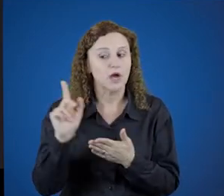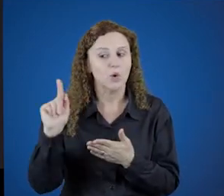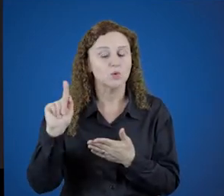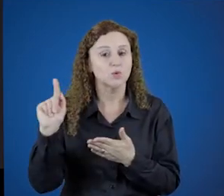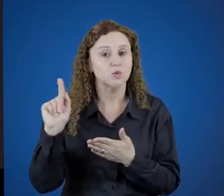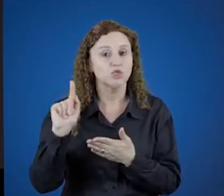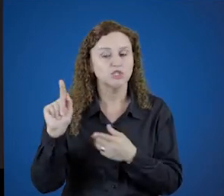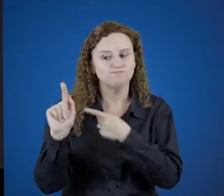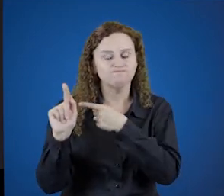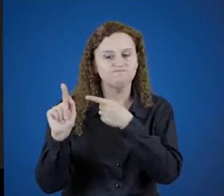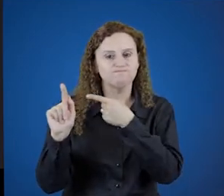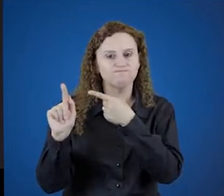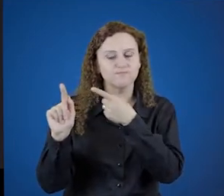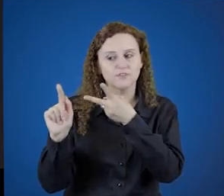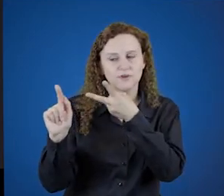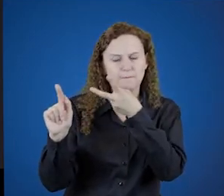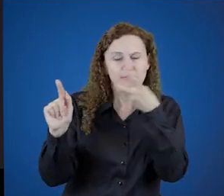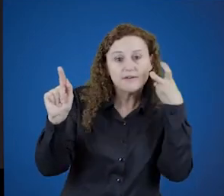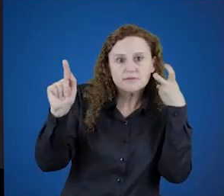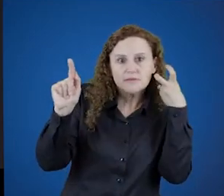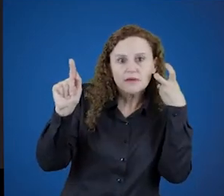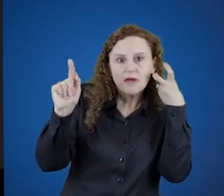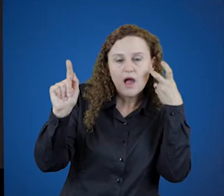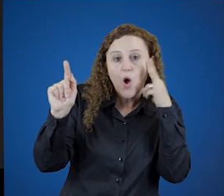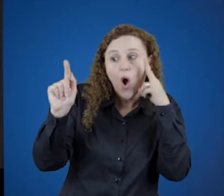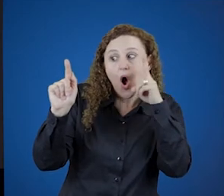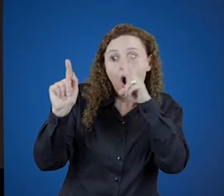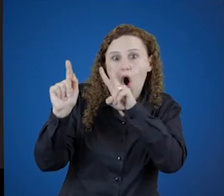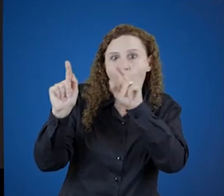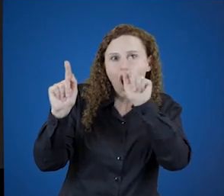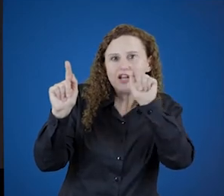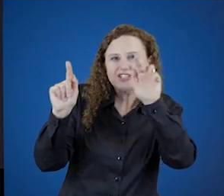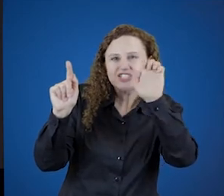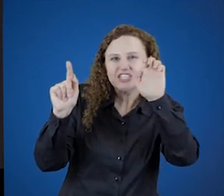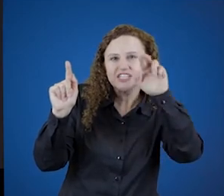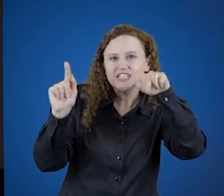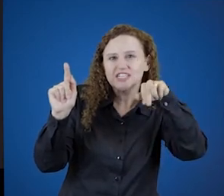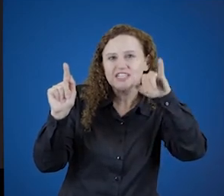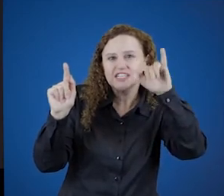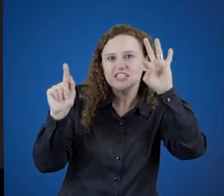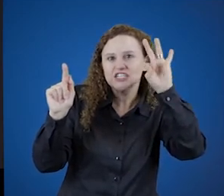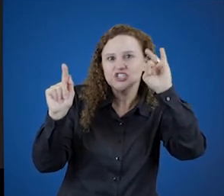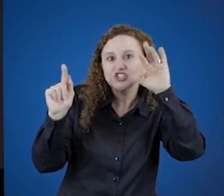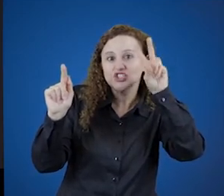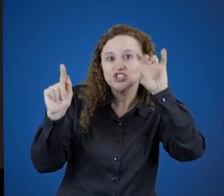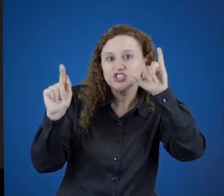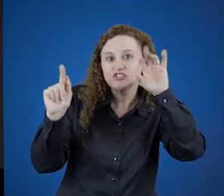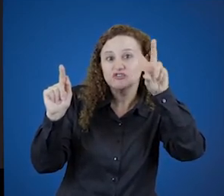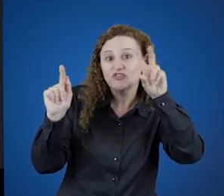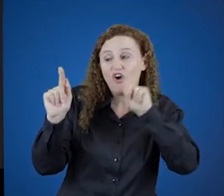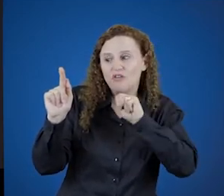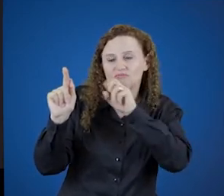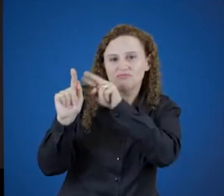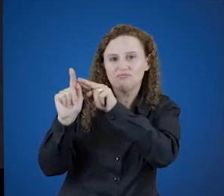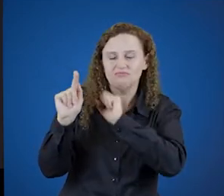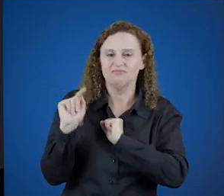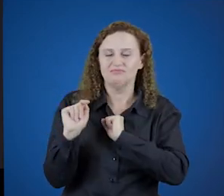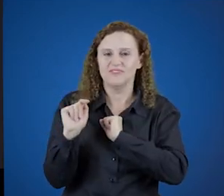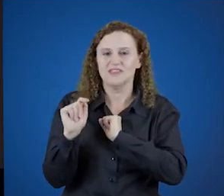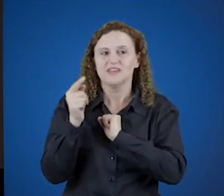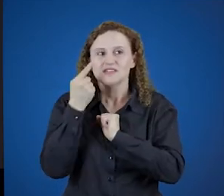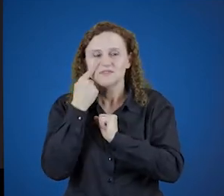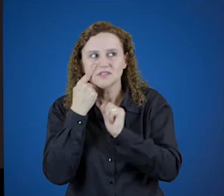que vai me contar a que declinação pertence se observa a palavra